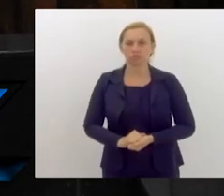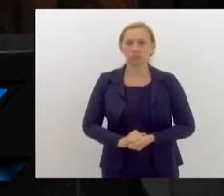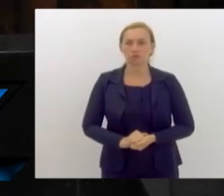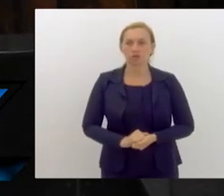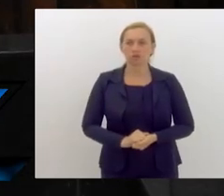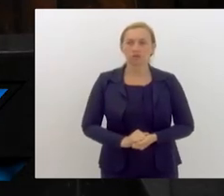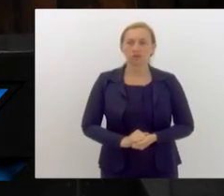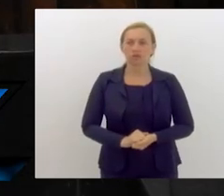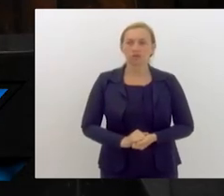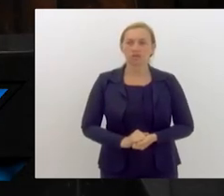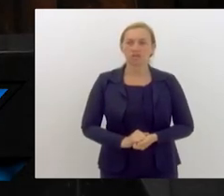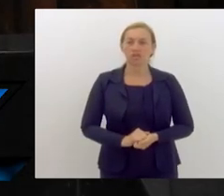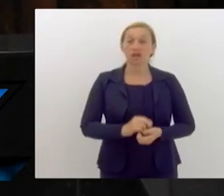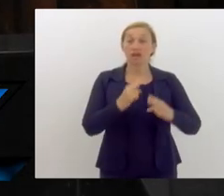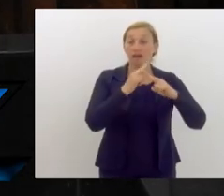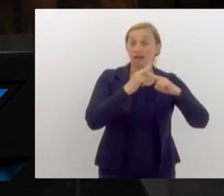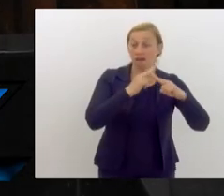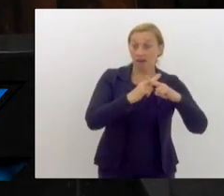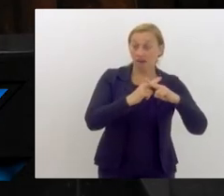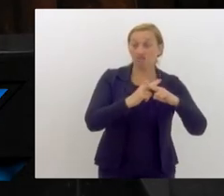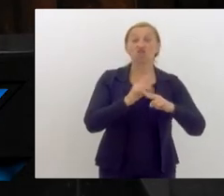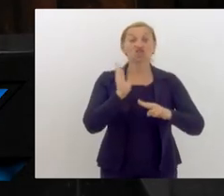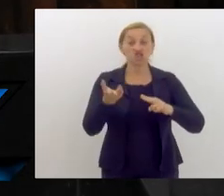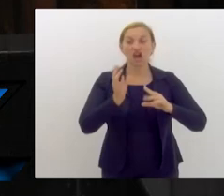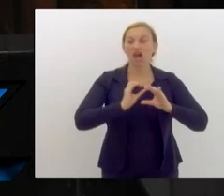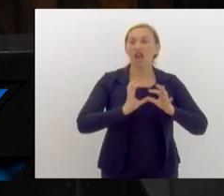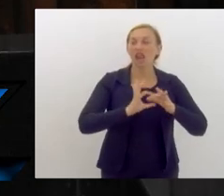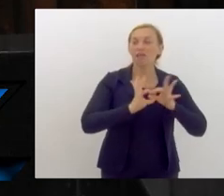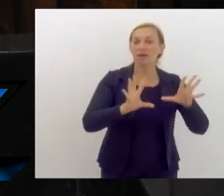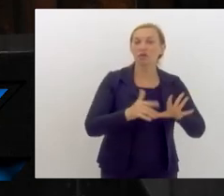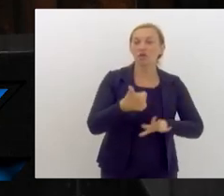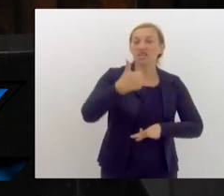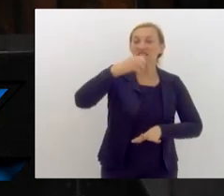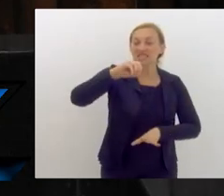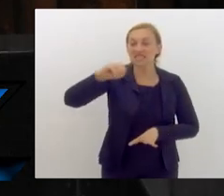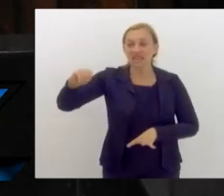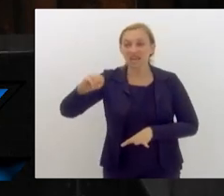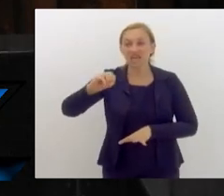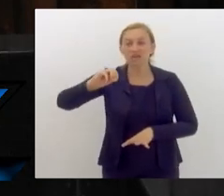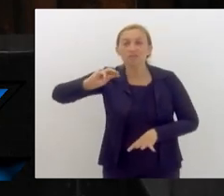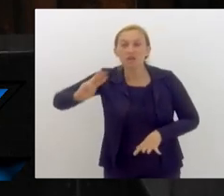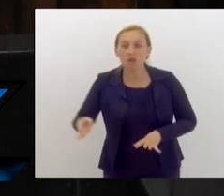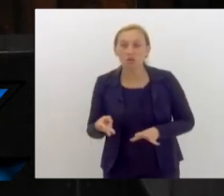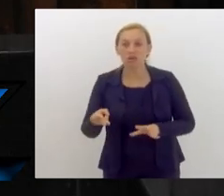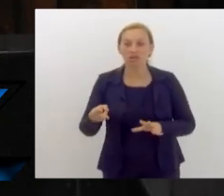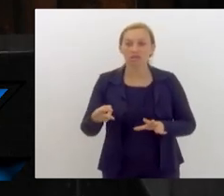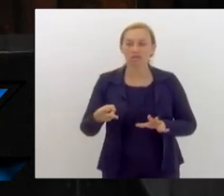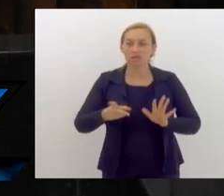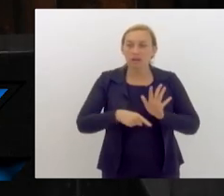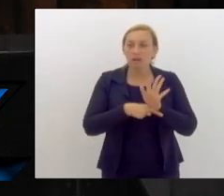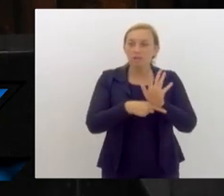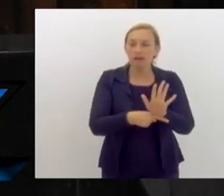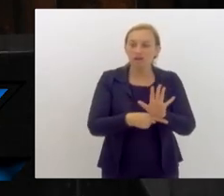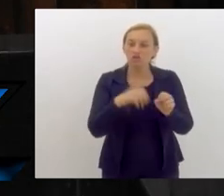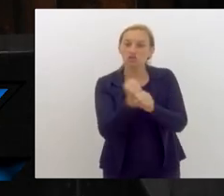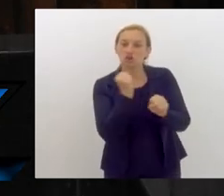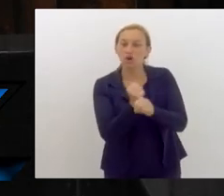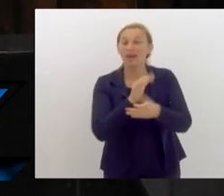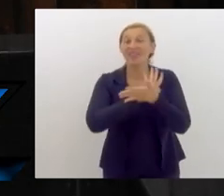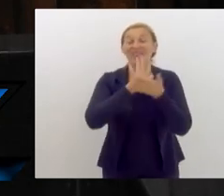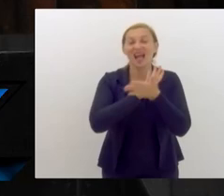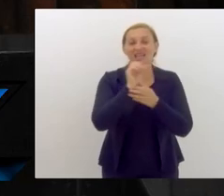a Caixa Econômica já liberou 100 milhões para contenção de encosta e nada foi feito